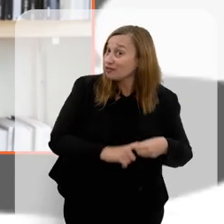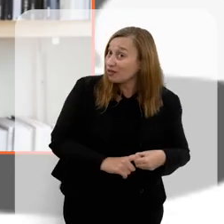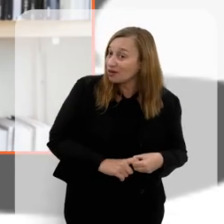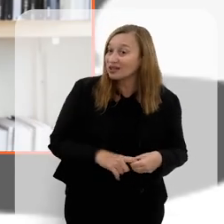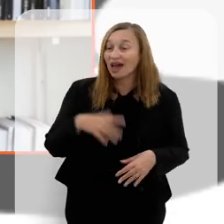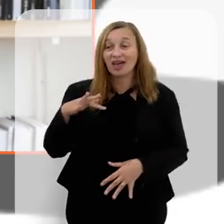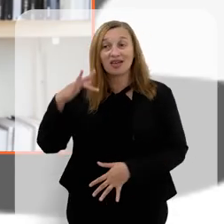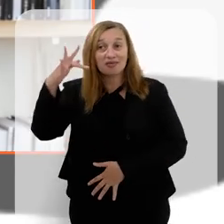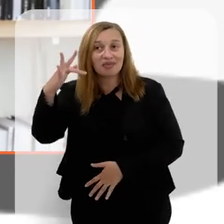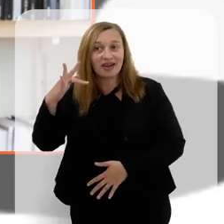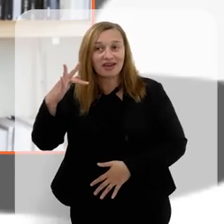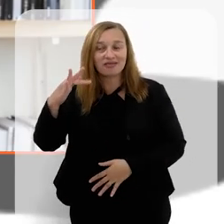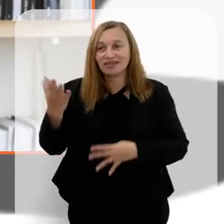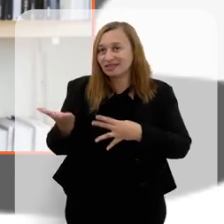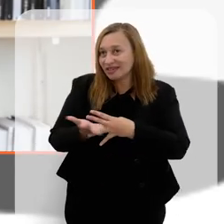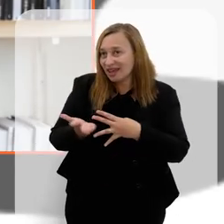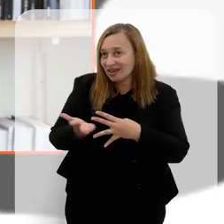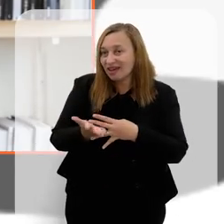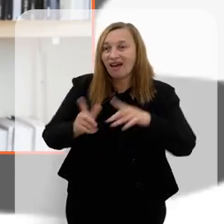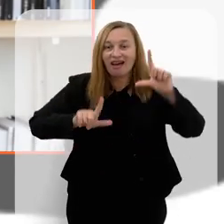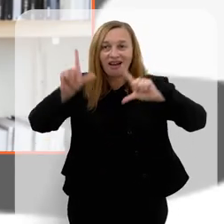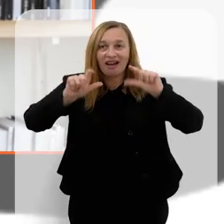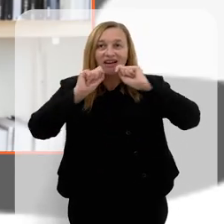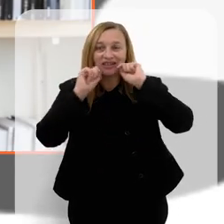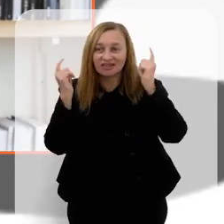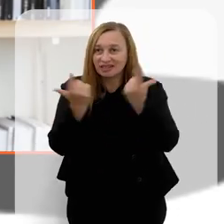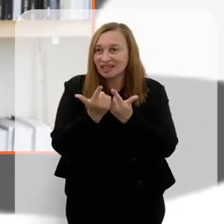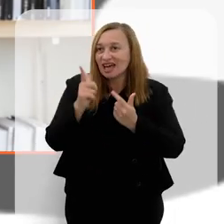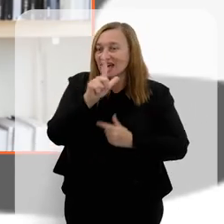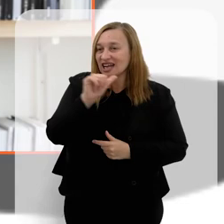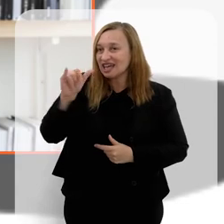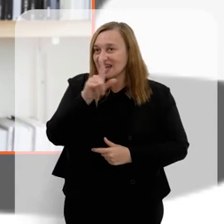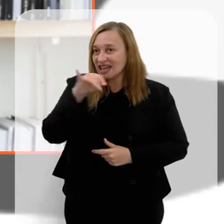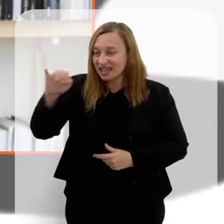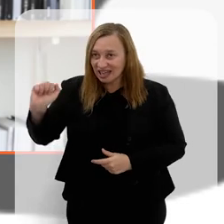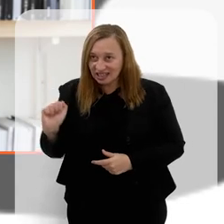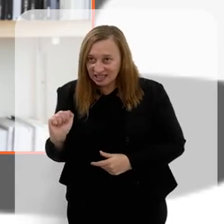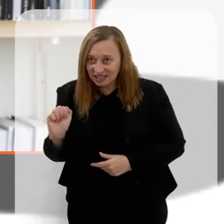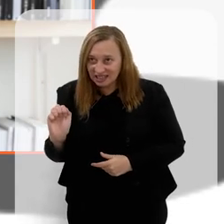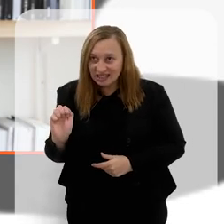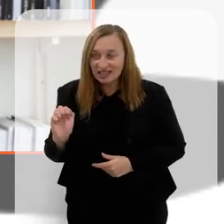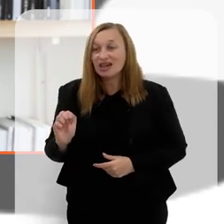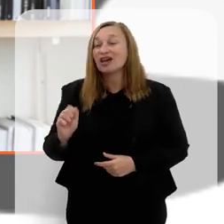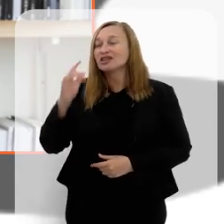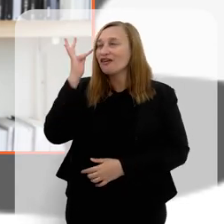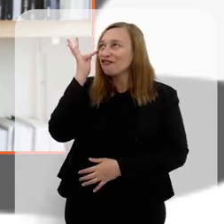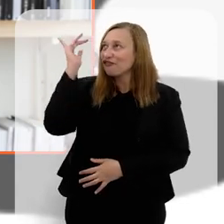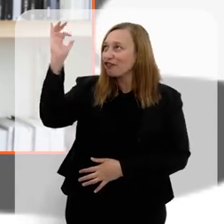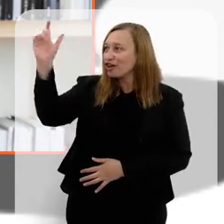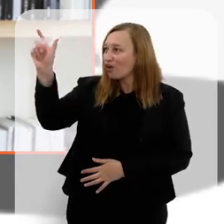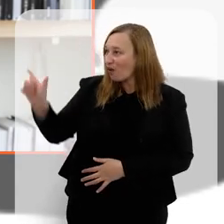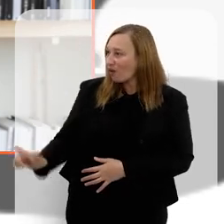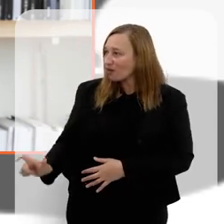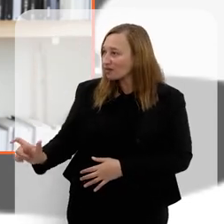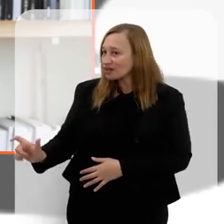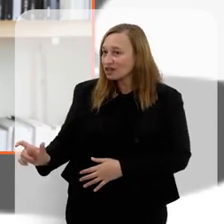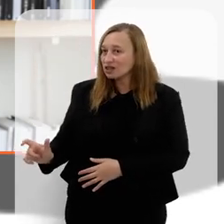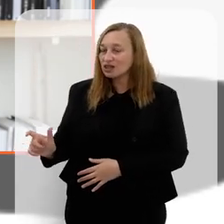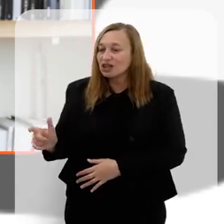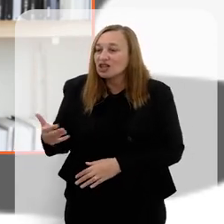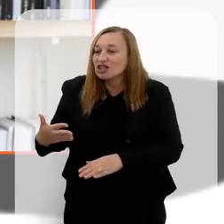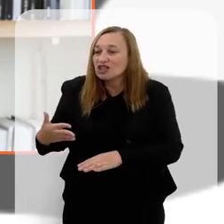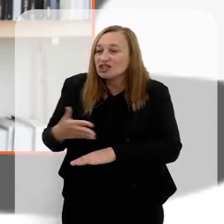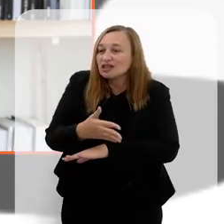Estamos de volta desse breve intervalo no Alerj Entrevista com a Liliana Lindenberg, essa filósofa recém-chegada